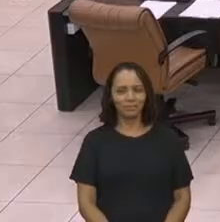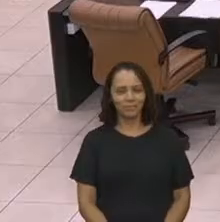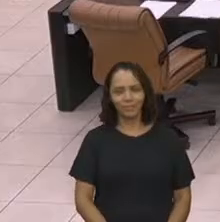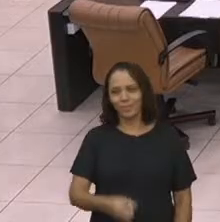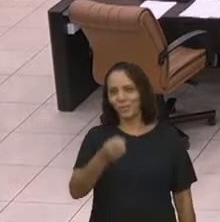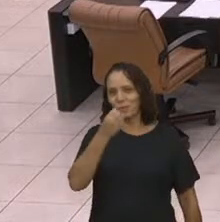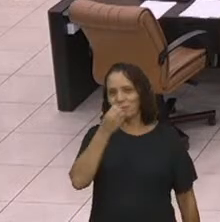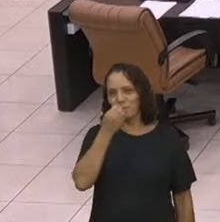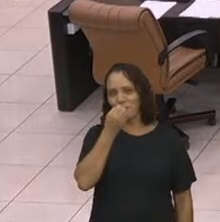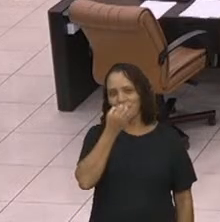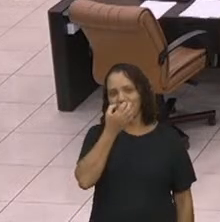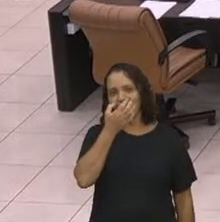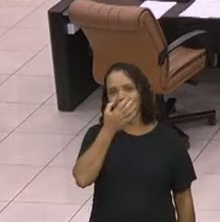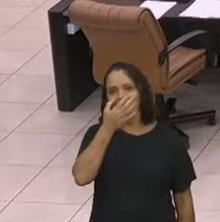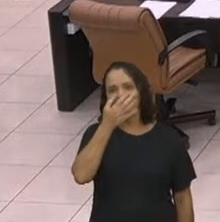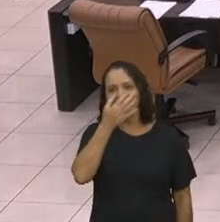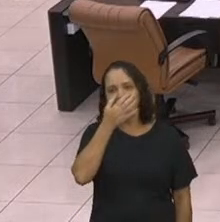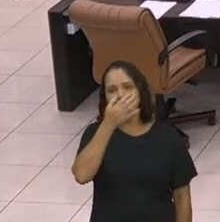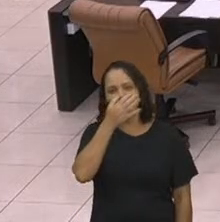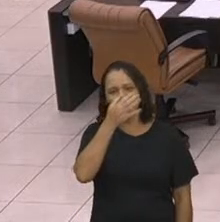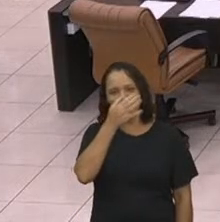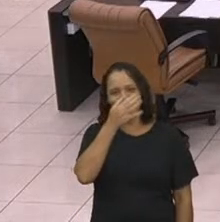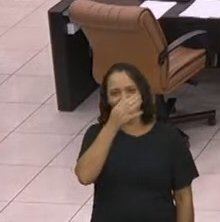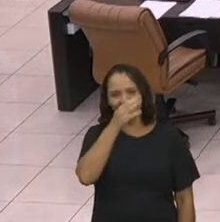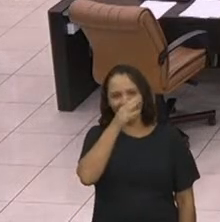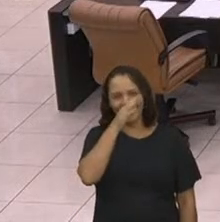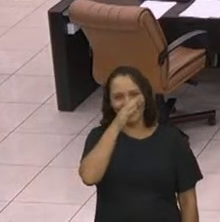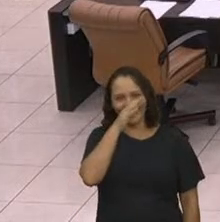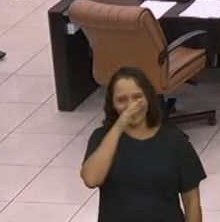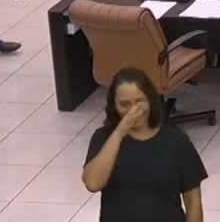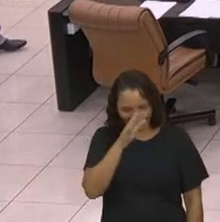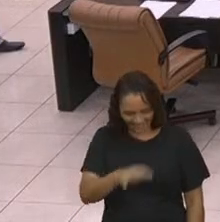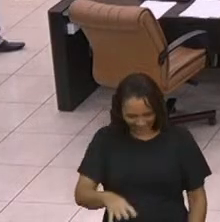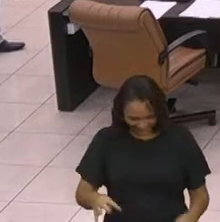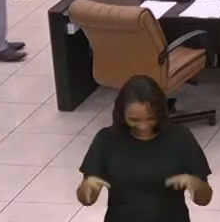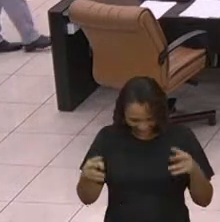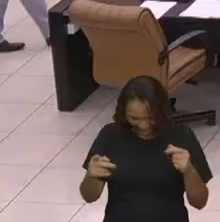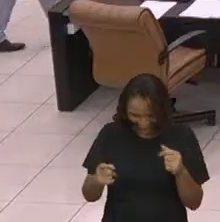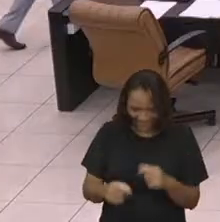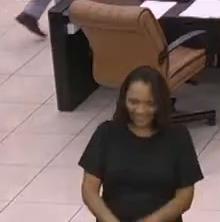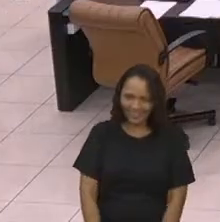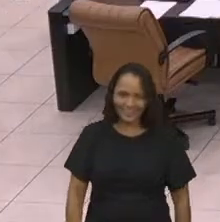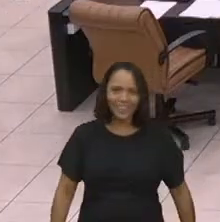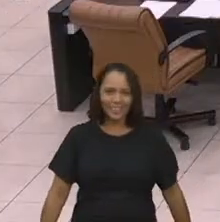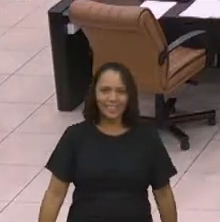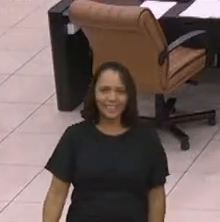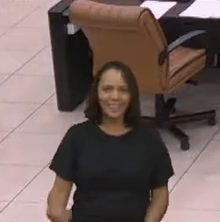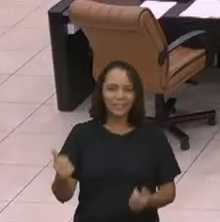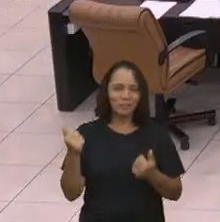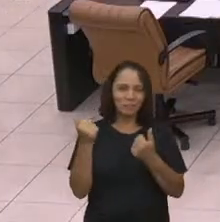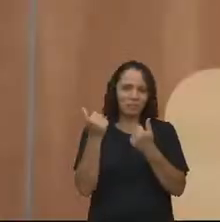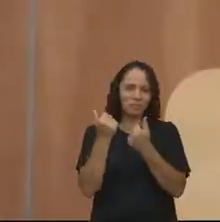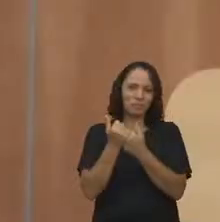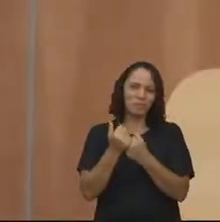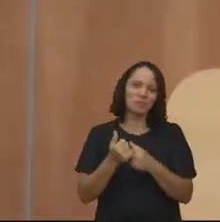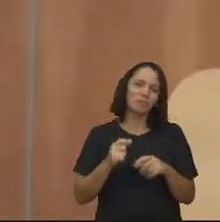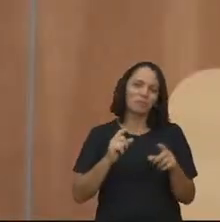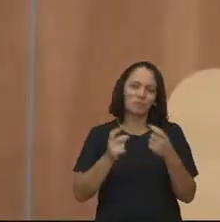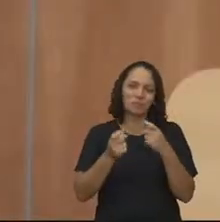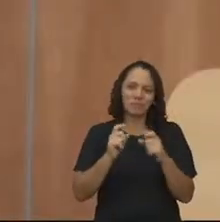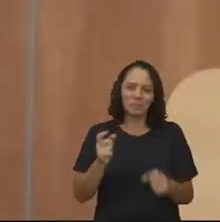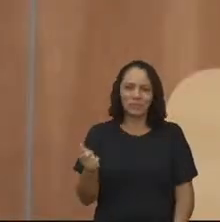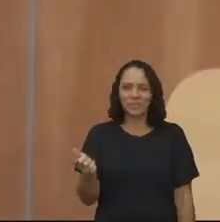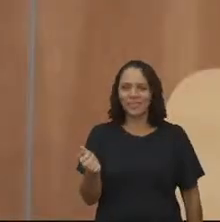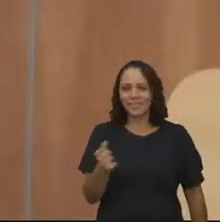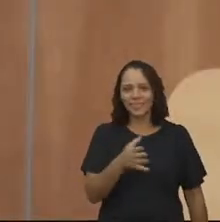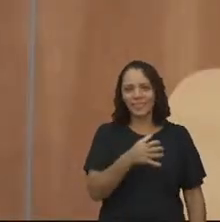Boa tarde a todos. Boa tarde, mesa diretora na pessoa do presidente, aos colegas vereadores, a quem nos acompanha de casa. Mais uma sessão.